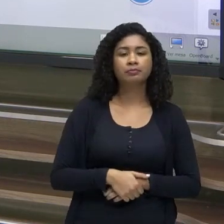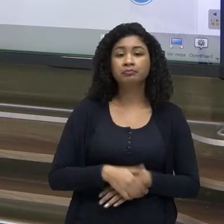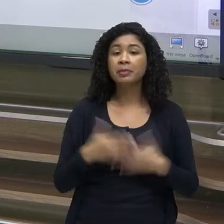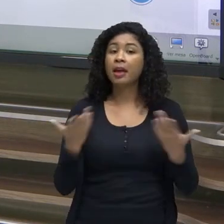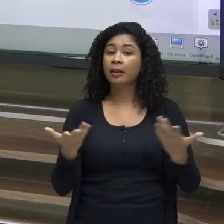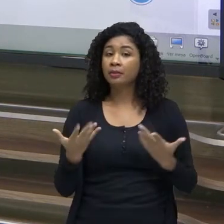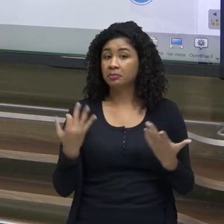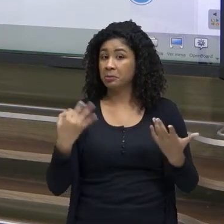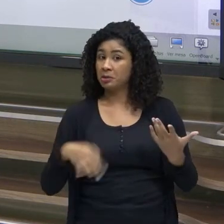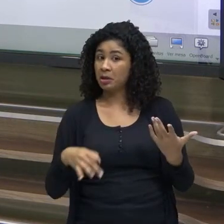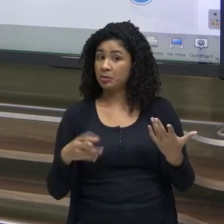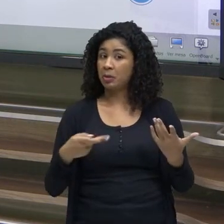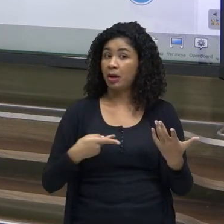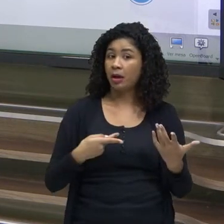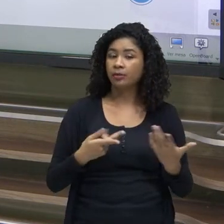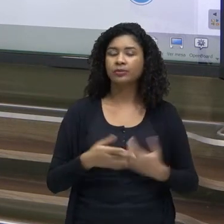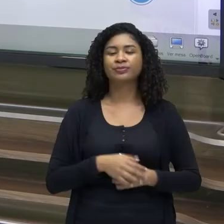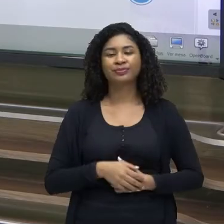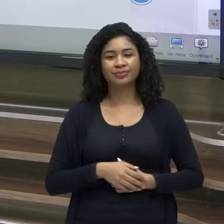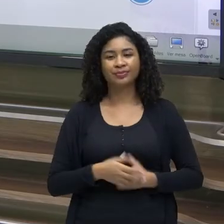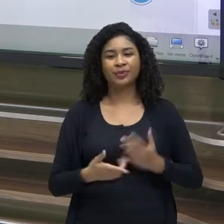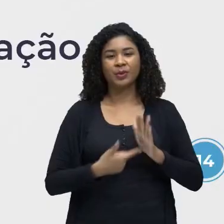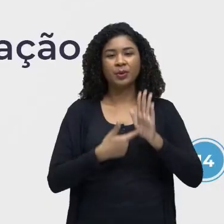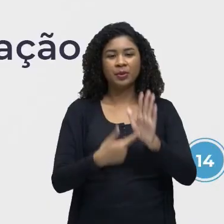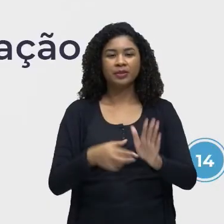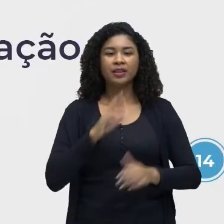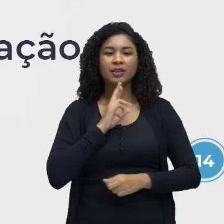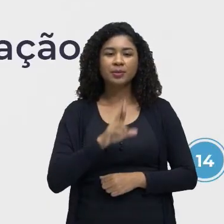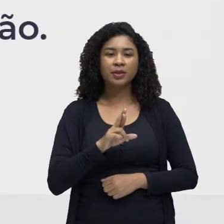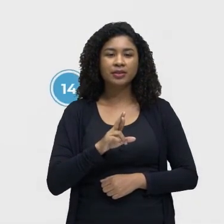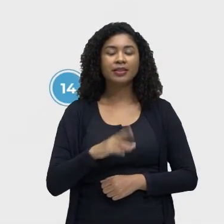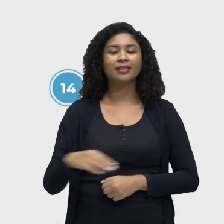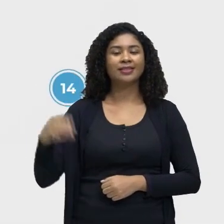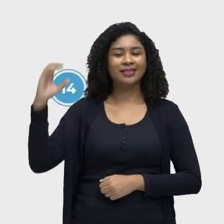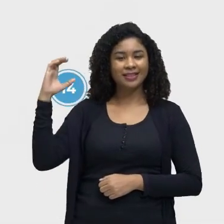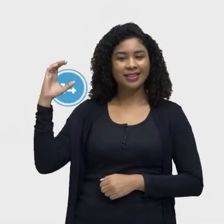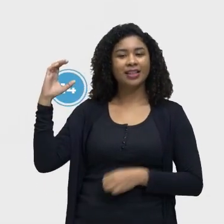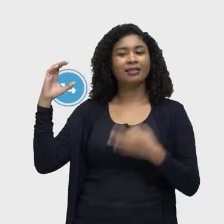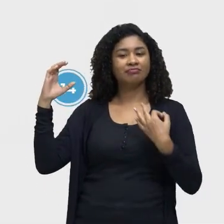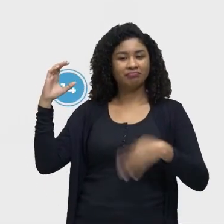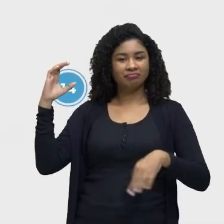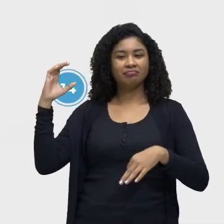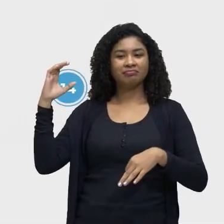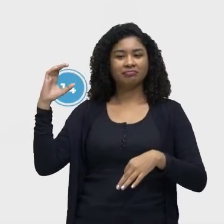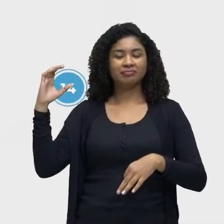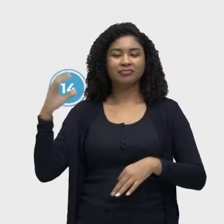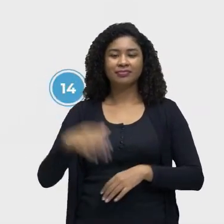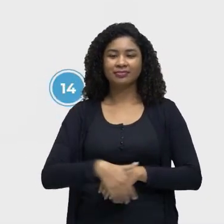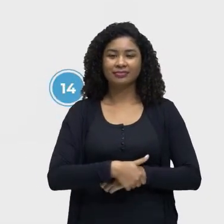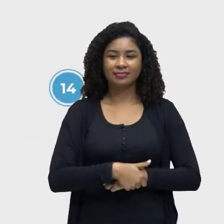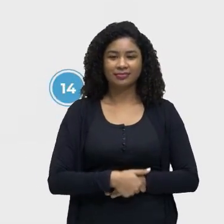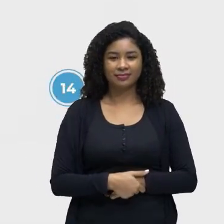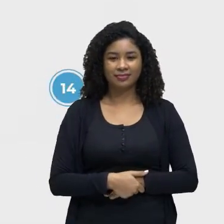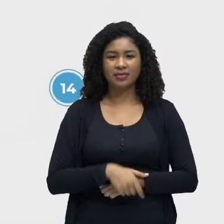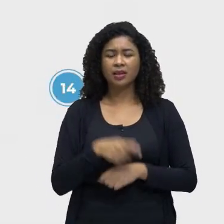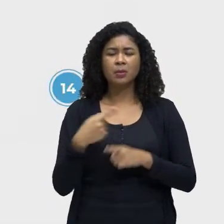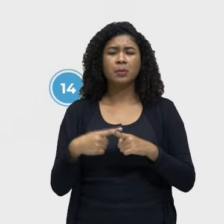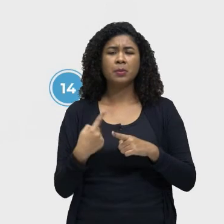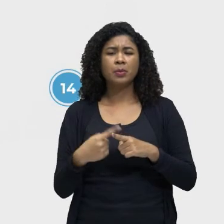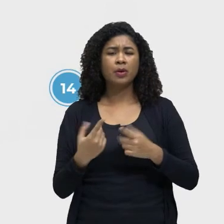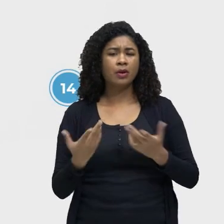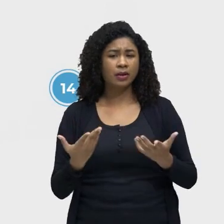Vamos então lá partir para o nosso gabarito. O nosso gabarito identifica para a gente que sim, a letra C é a correta, porque